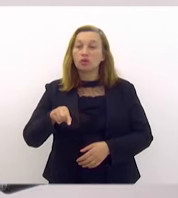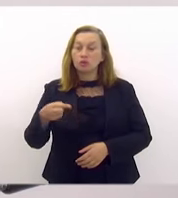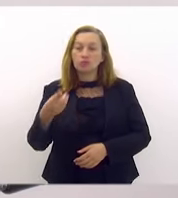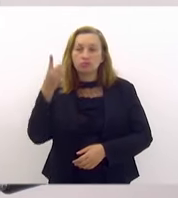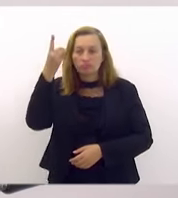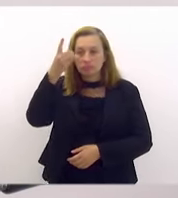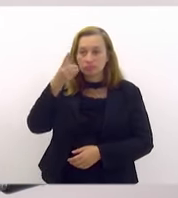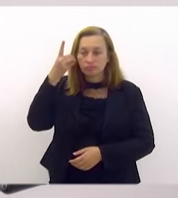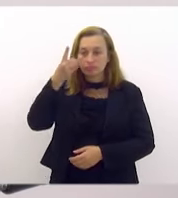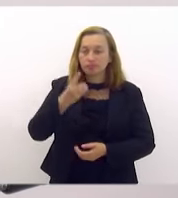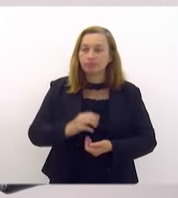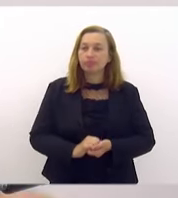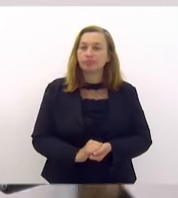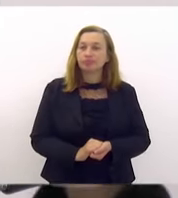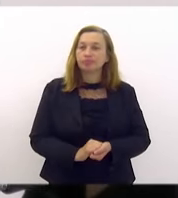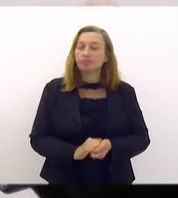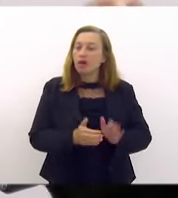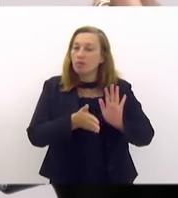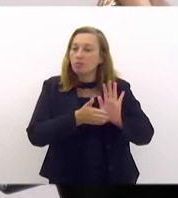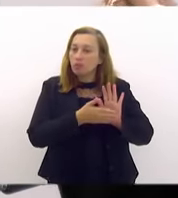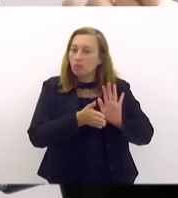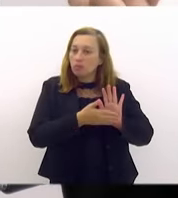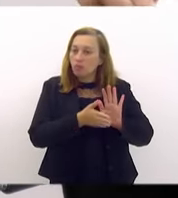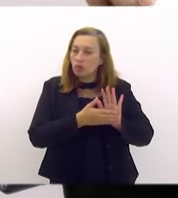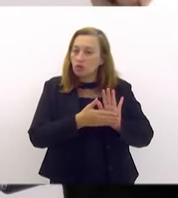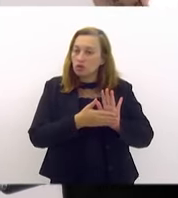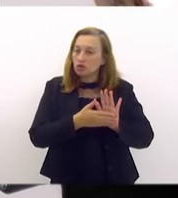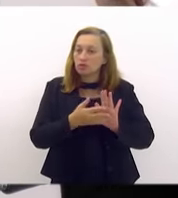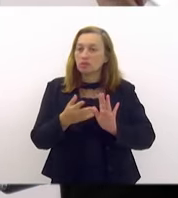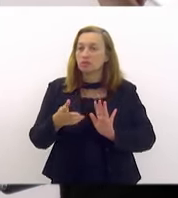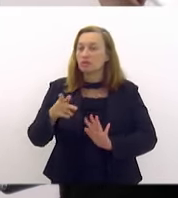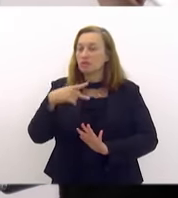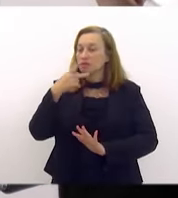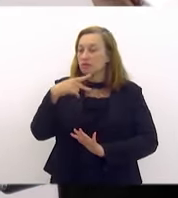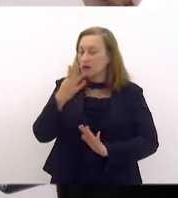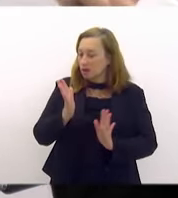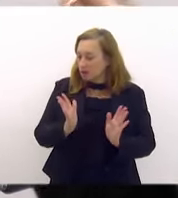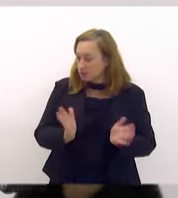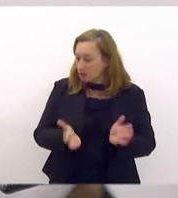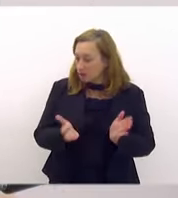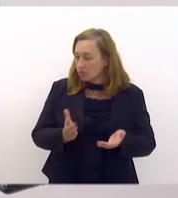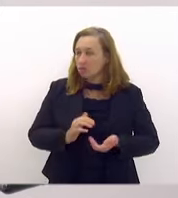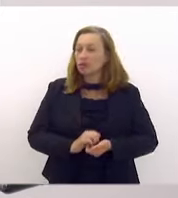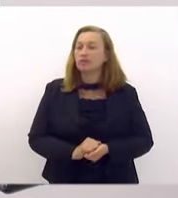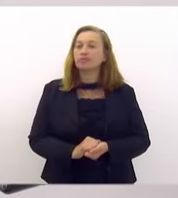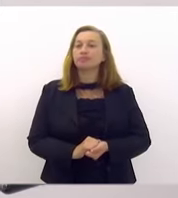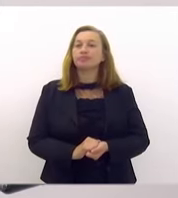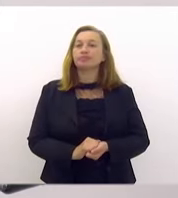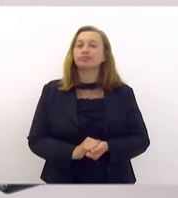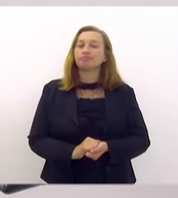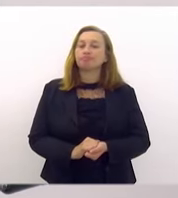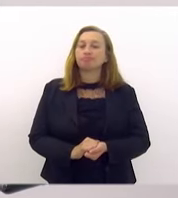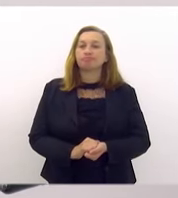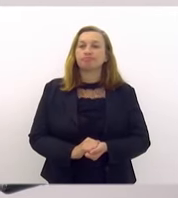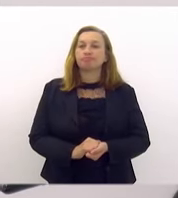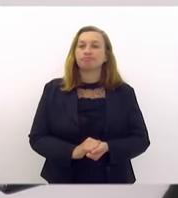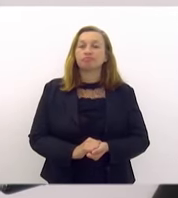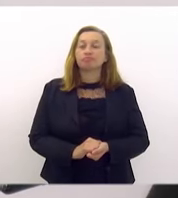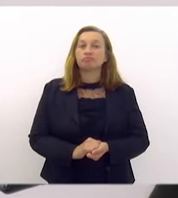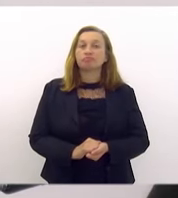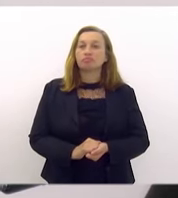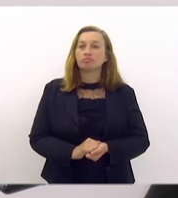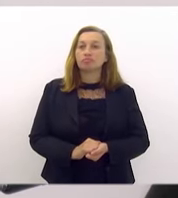deputados quanto ao cronograma que acabou de serab ser apresentado eu Farei o